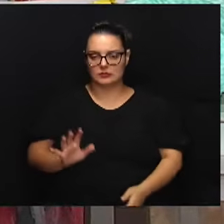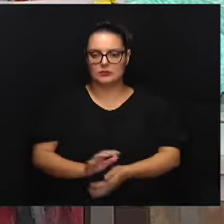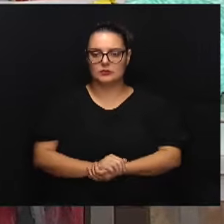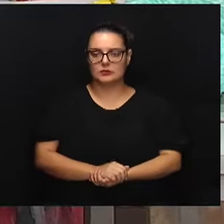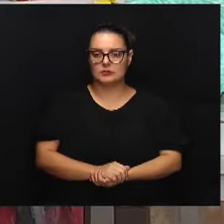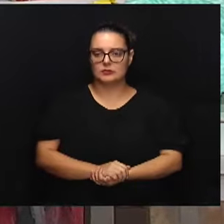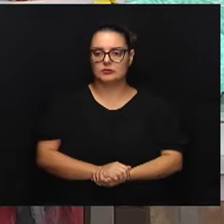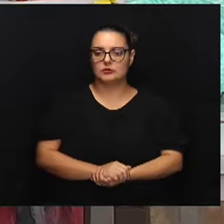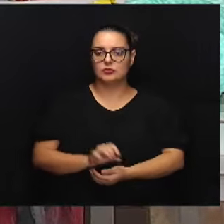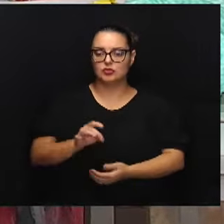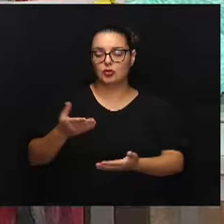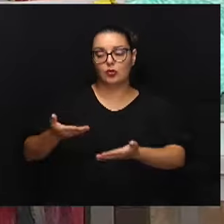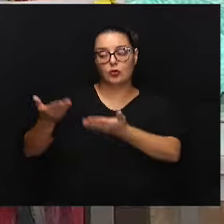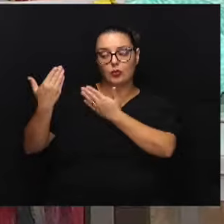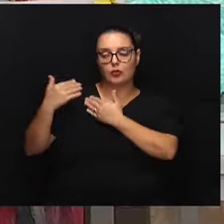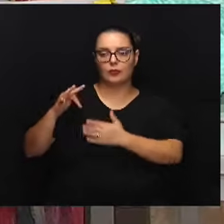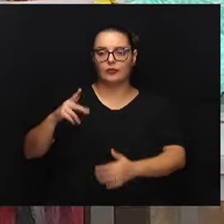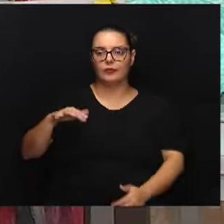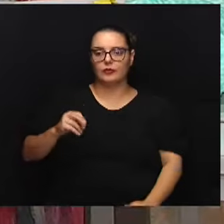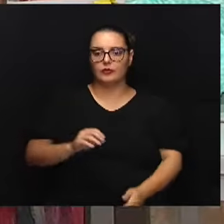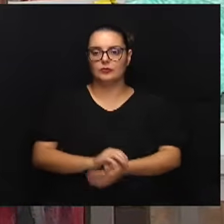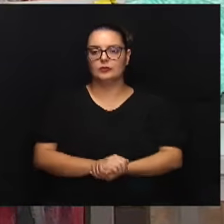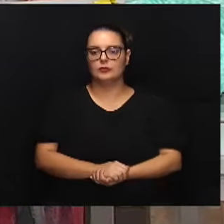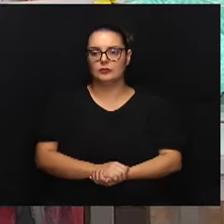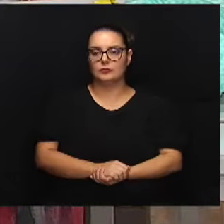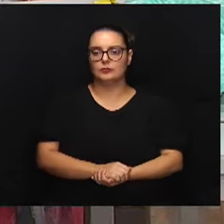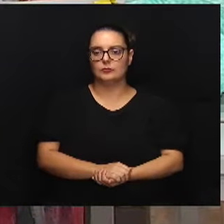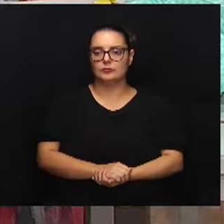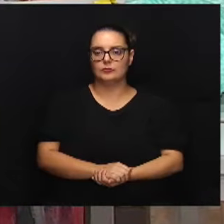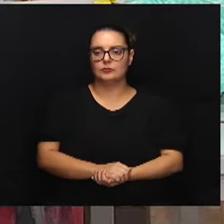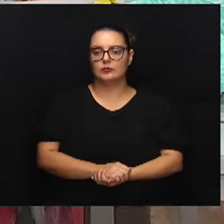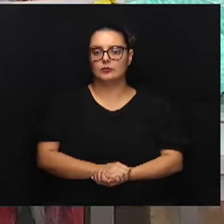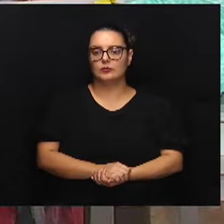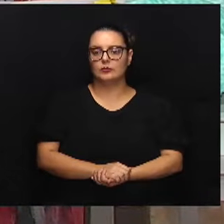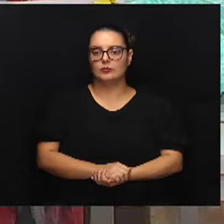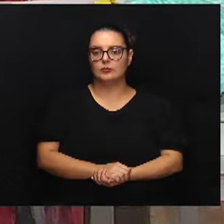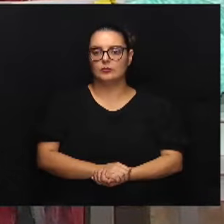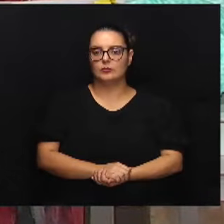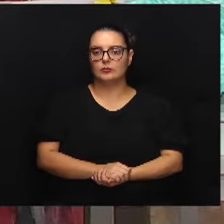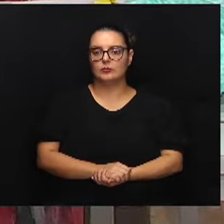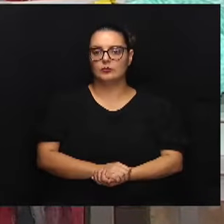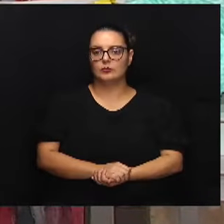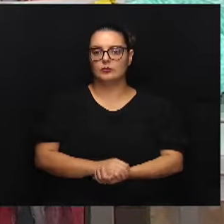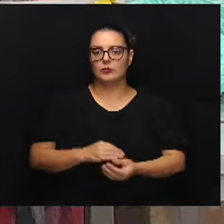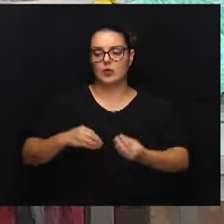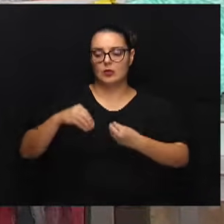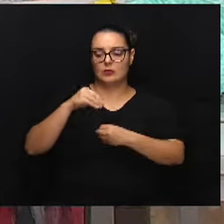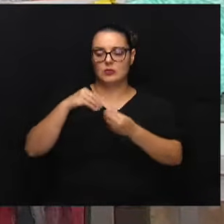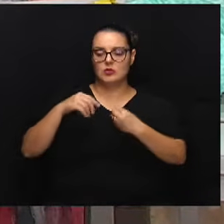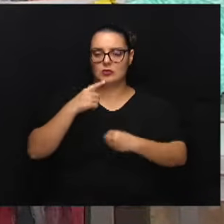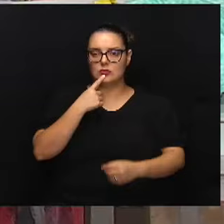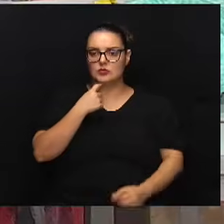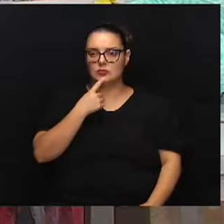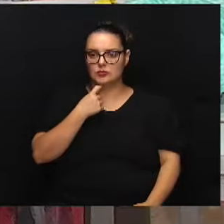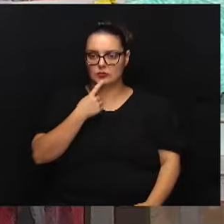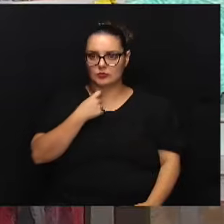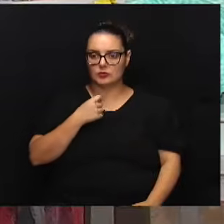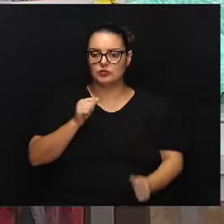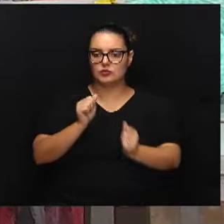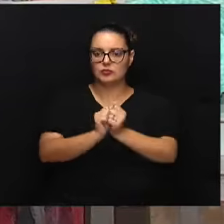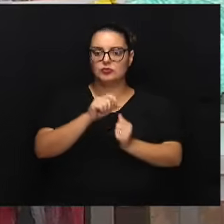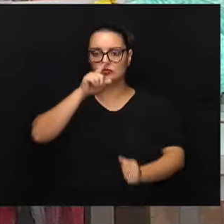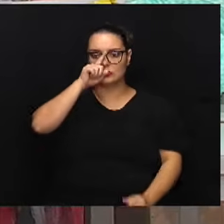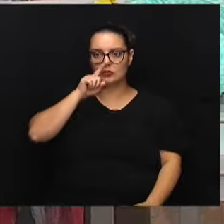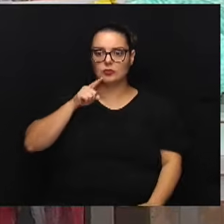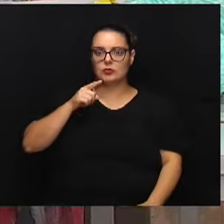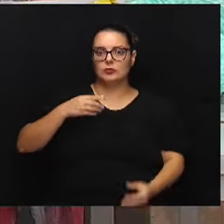tá? Mas a gente vai de amarelo, ó. Tentem transformar assim, ó, misturar um pouquinho do vermelho com o amarelo no